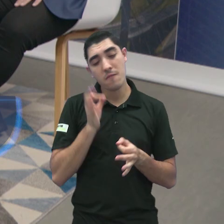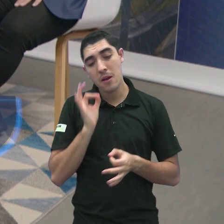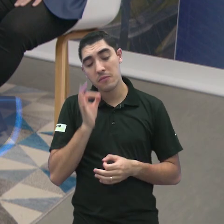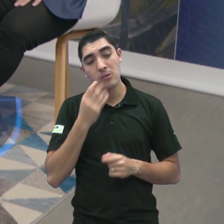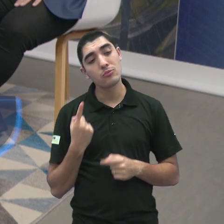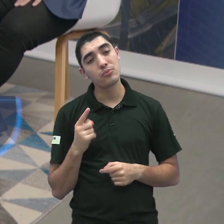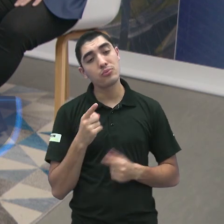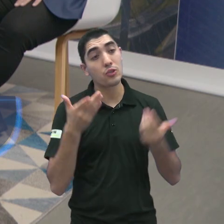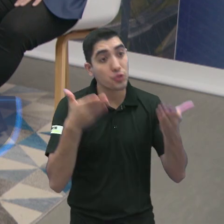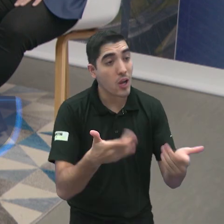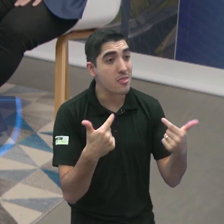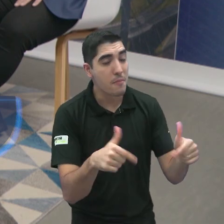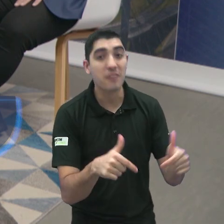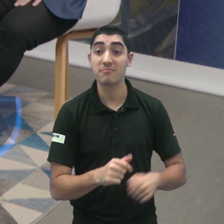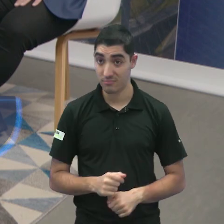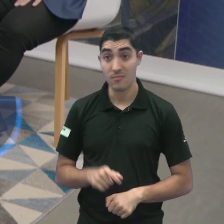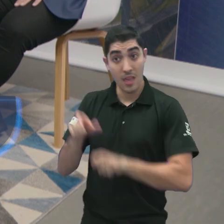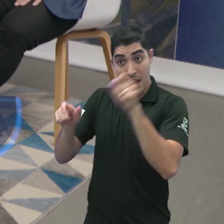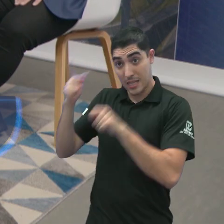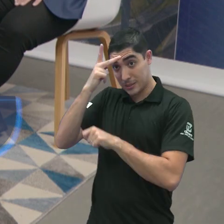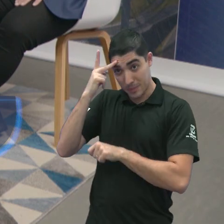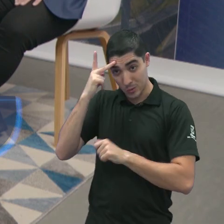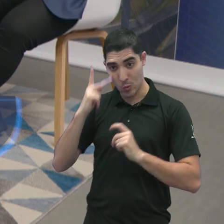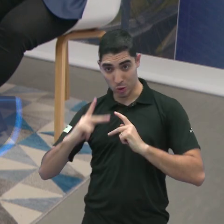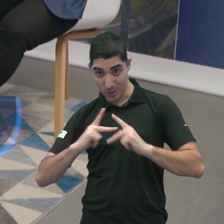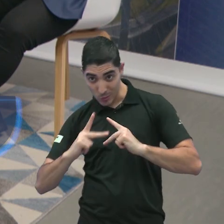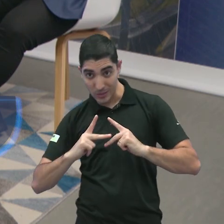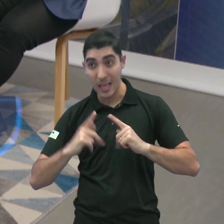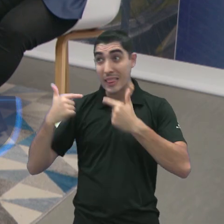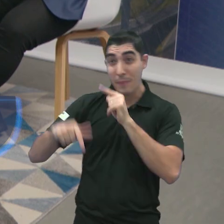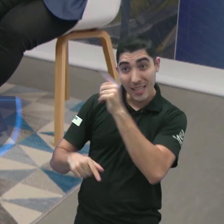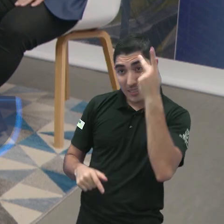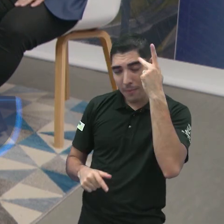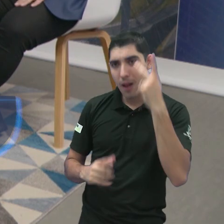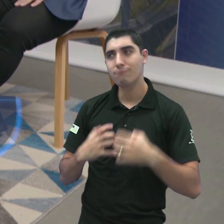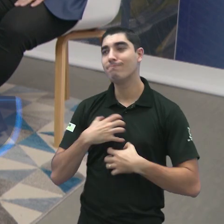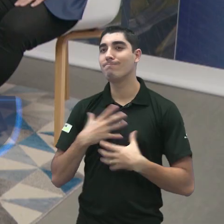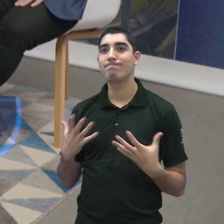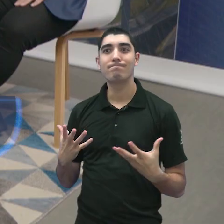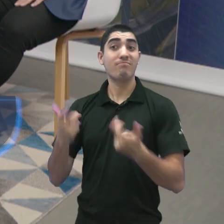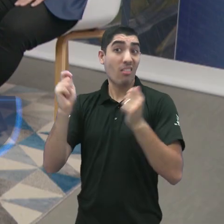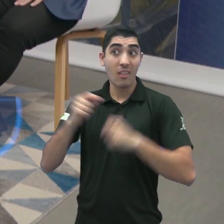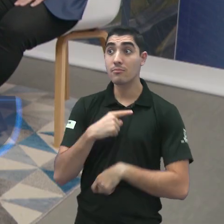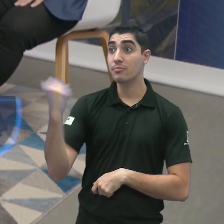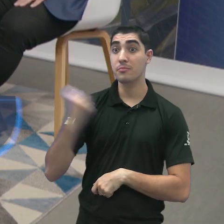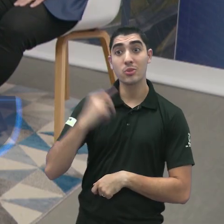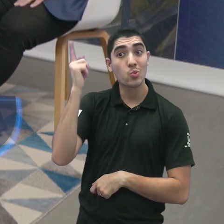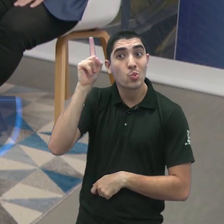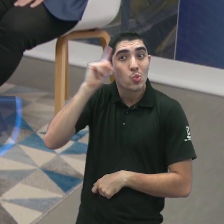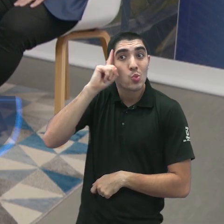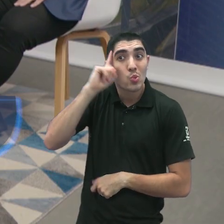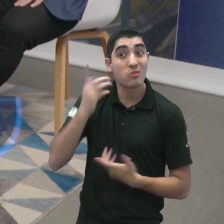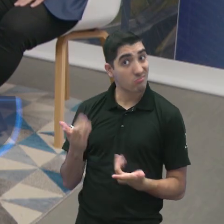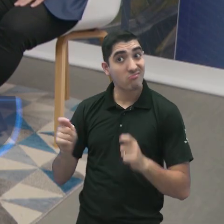O joseense que trabalha em São José vai se dar bem, não precisa nem morada para vir voltar todo dia. Sim. Né, que trabalha em São Paulo, no